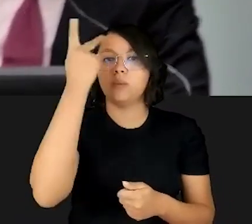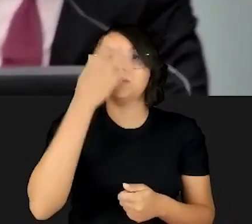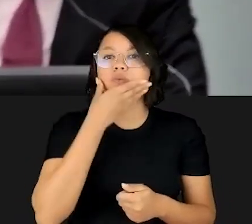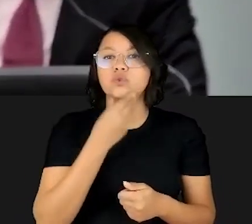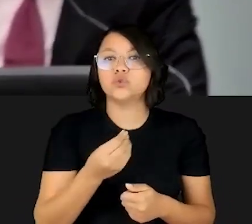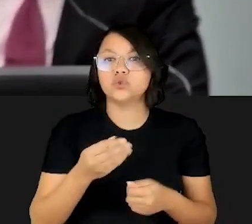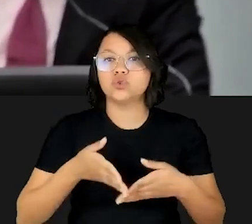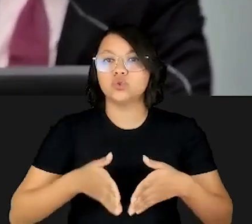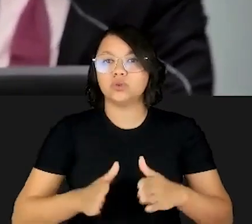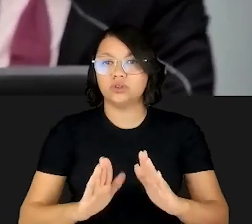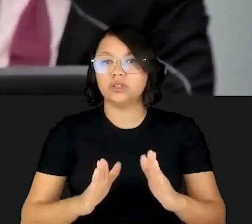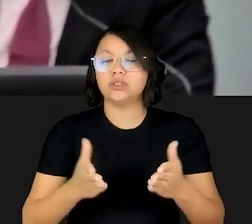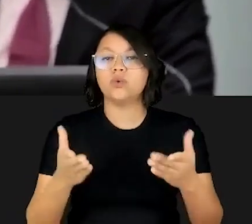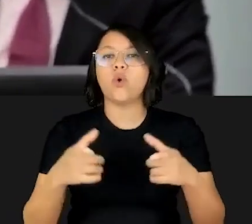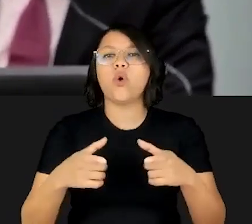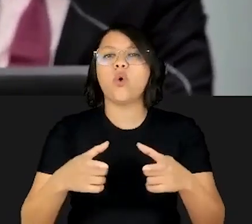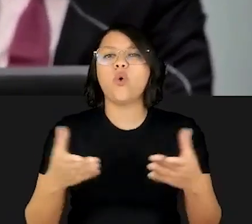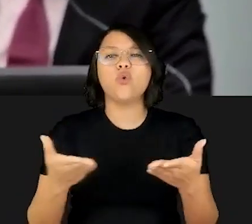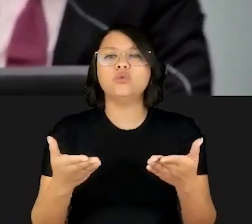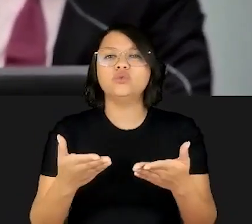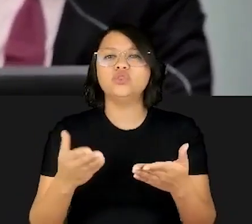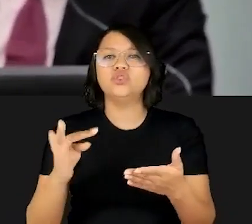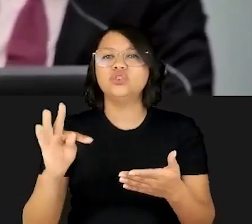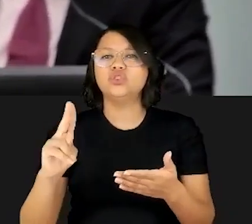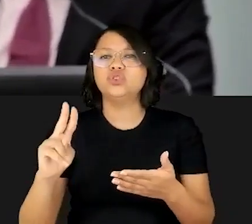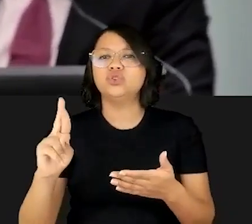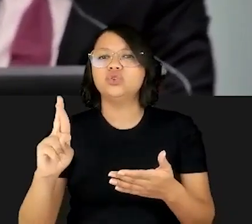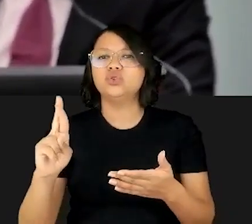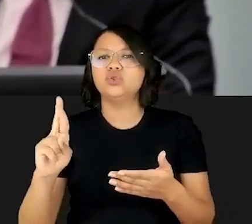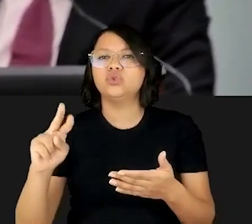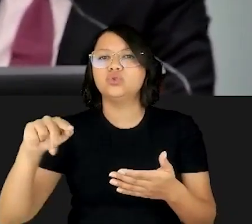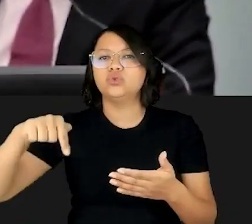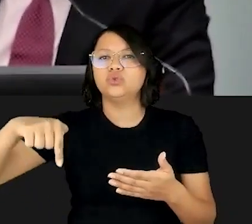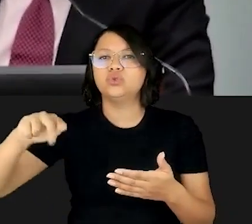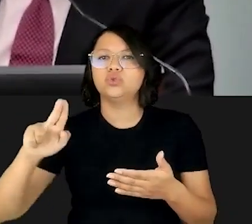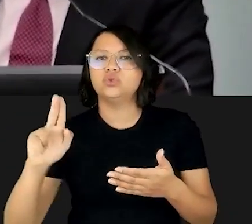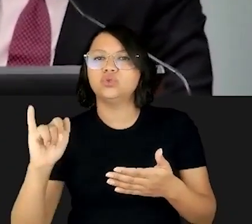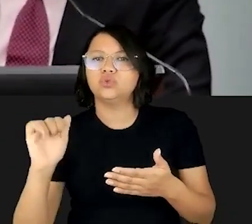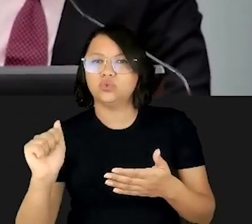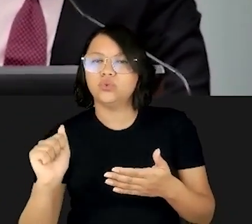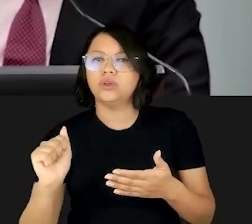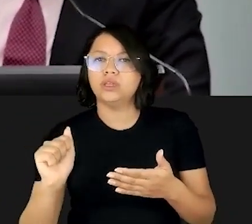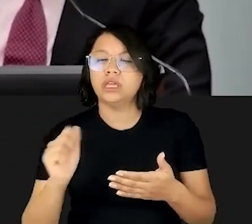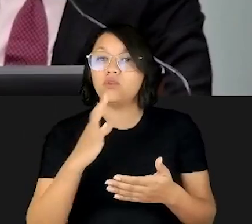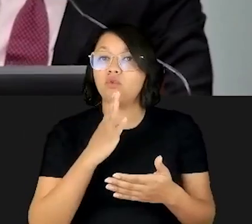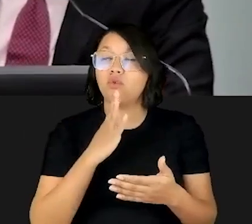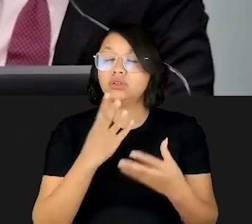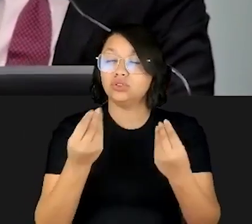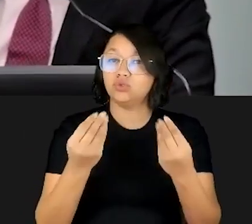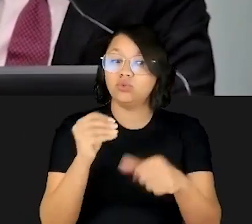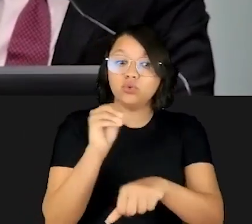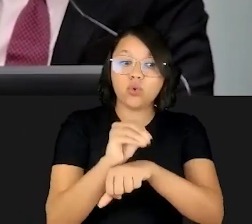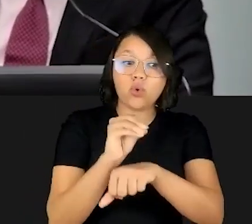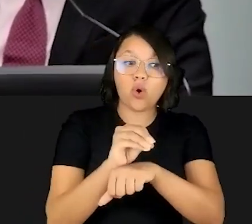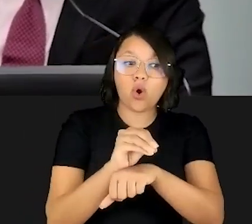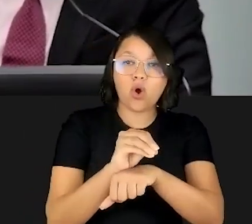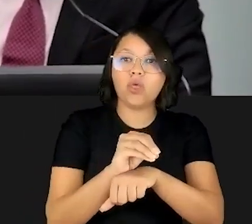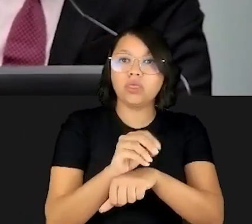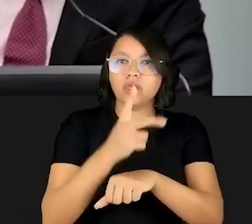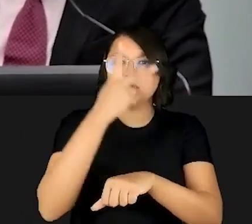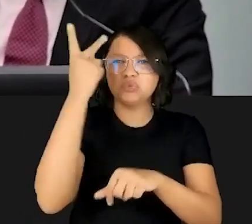originalmente onde hoje é a Turquia, que era parte do Império Romano, mas ele ficou tão conhecido tratando gladiadores, etc.,